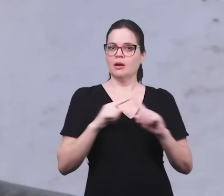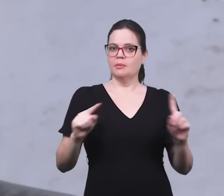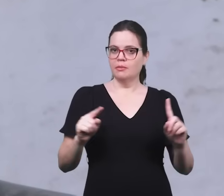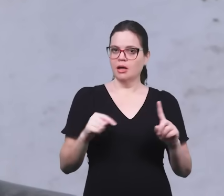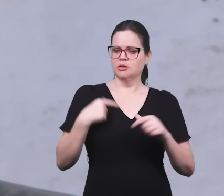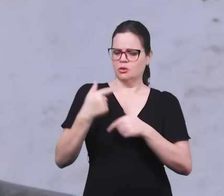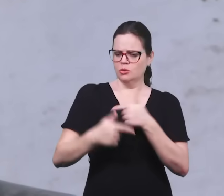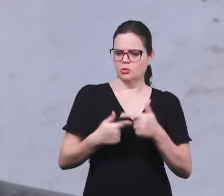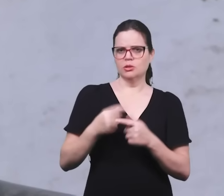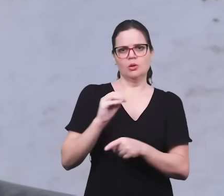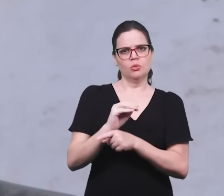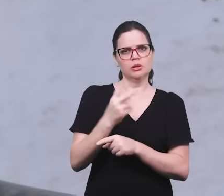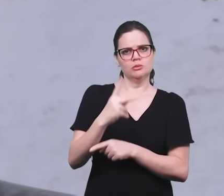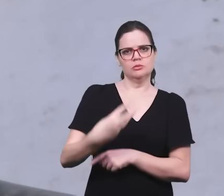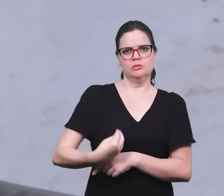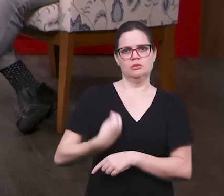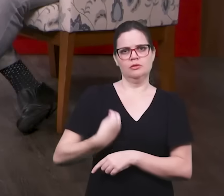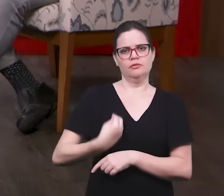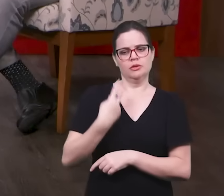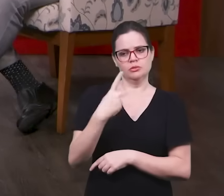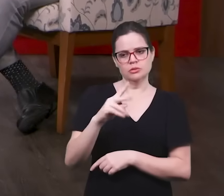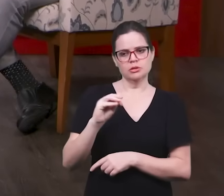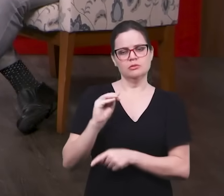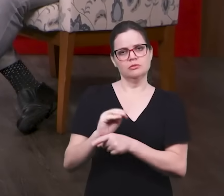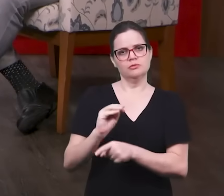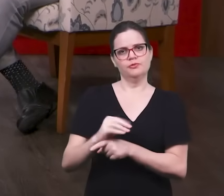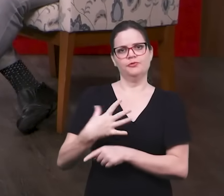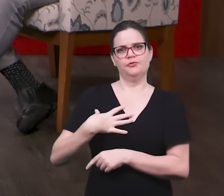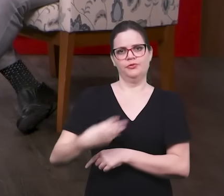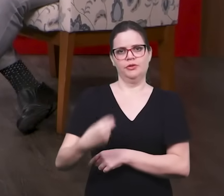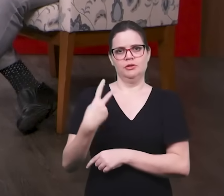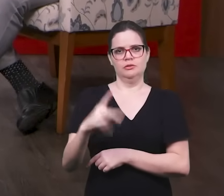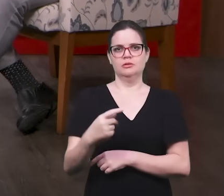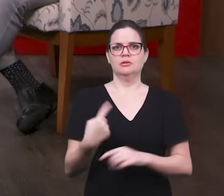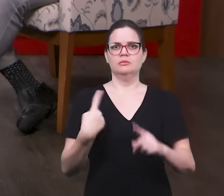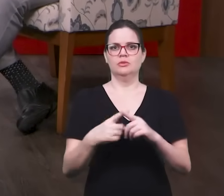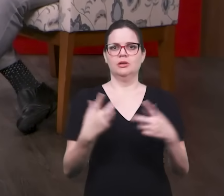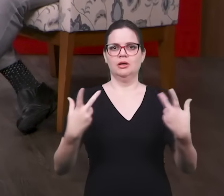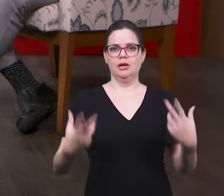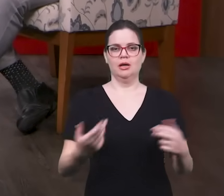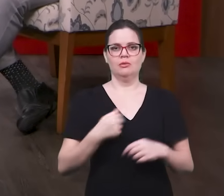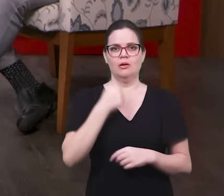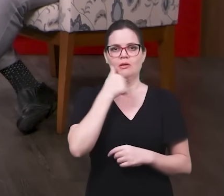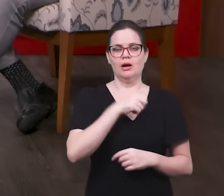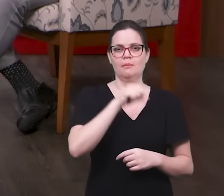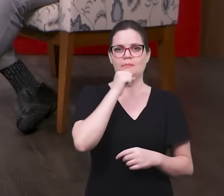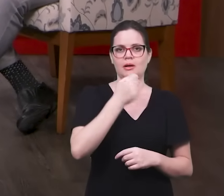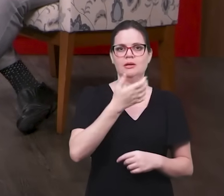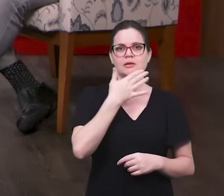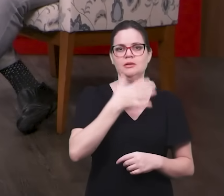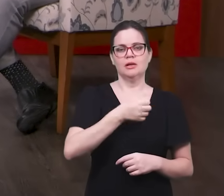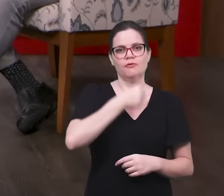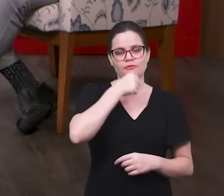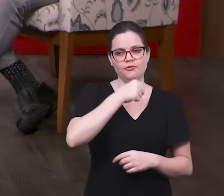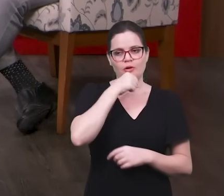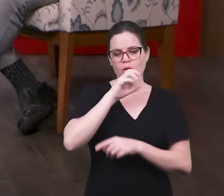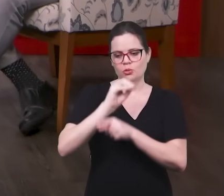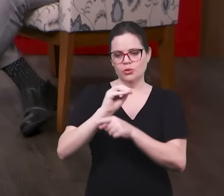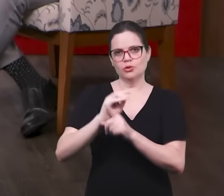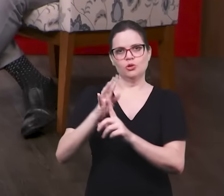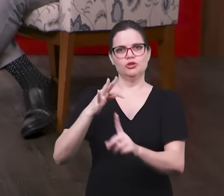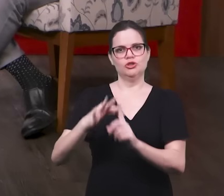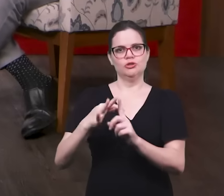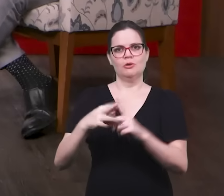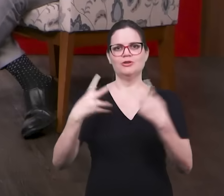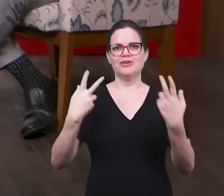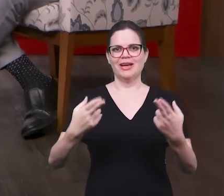filho. Abriu as asas, né? E guardou Timóteo para a hora certa, né? Sabe